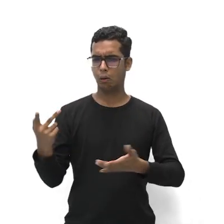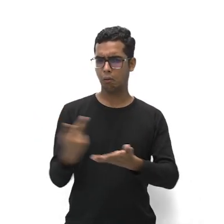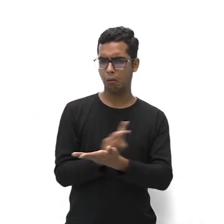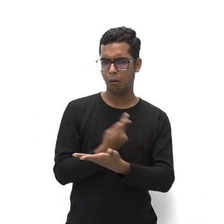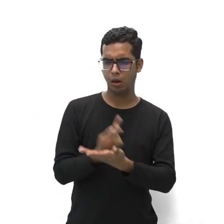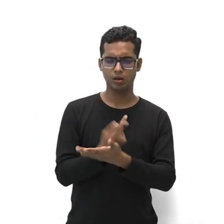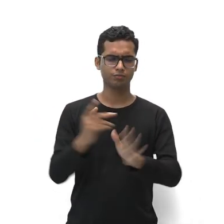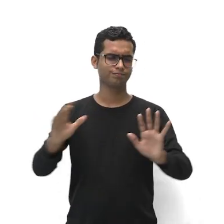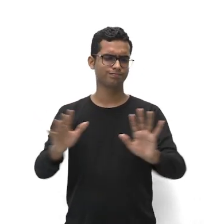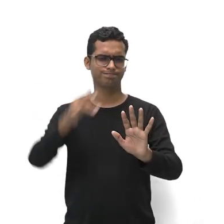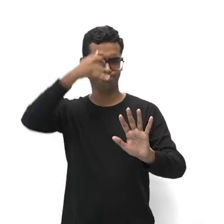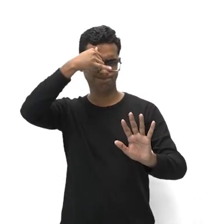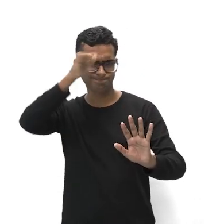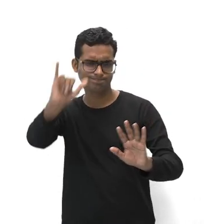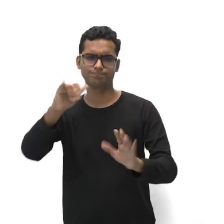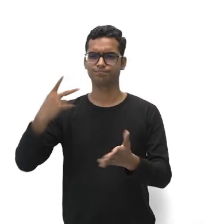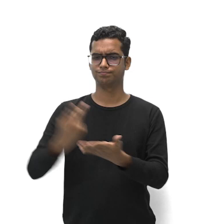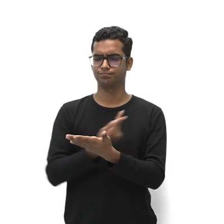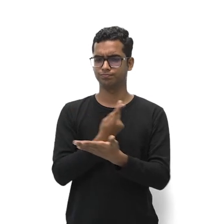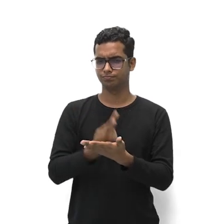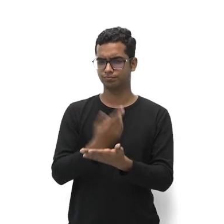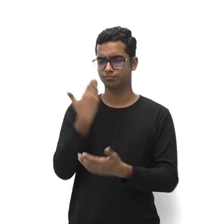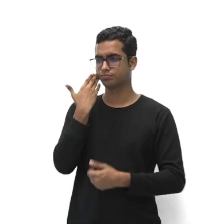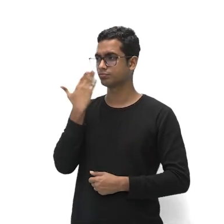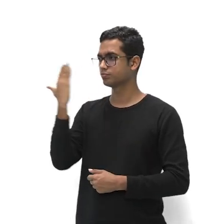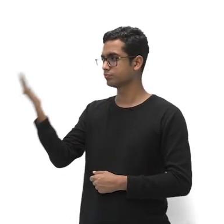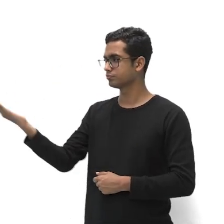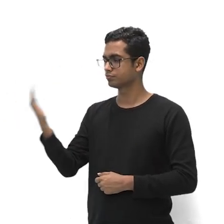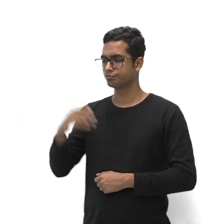tá? Isso daqui está totalmente errado.